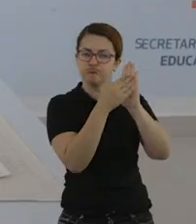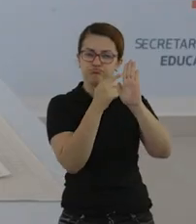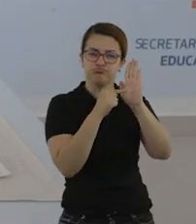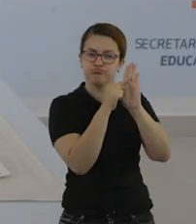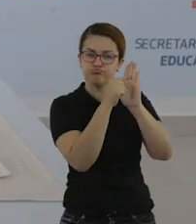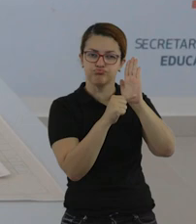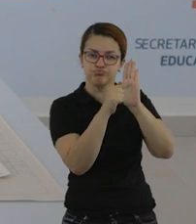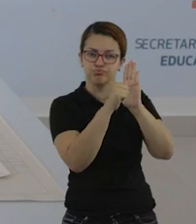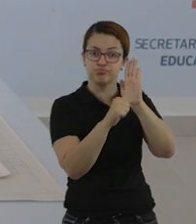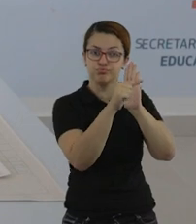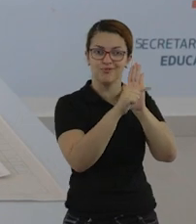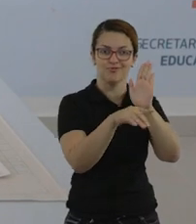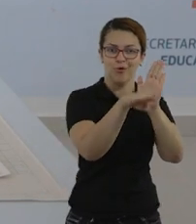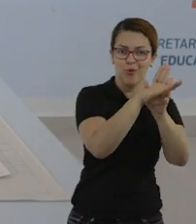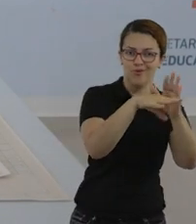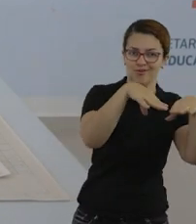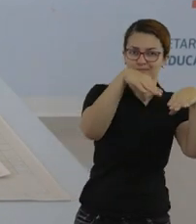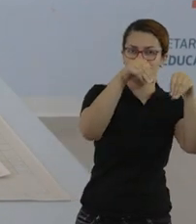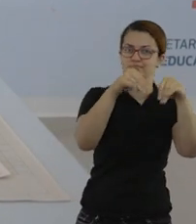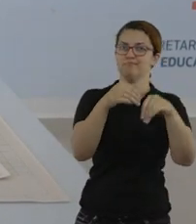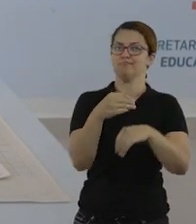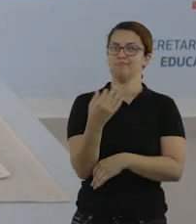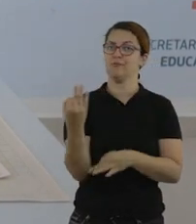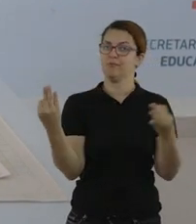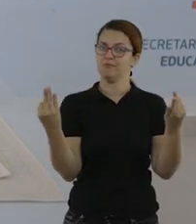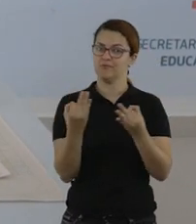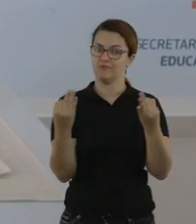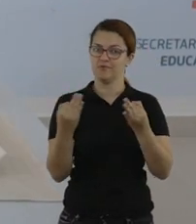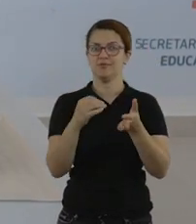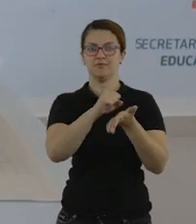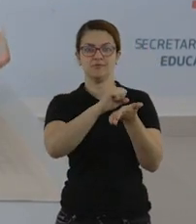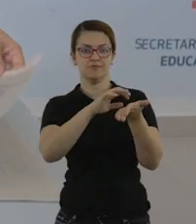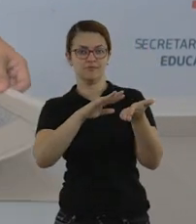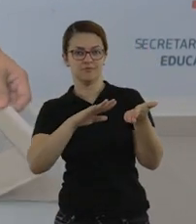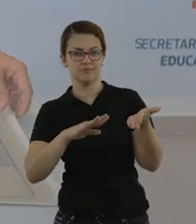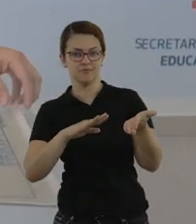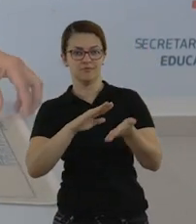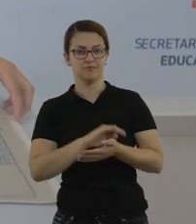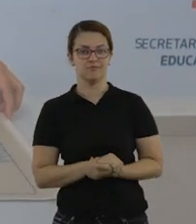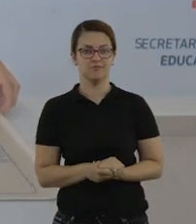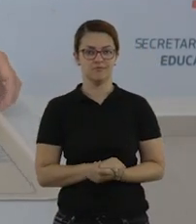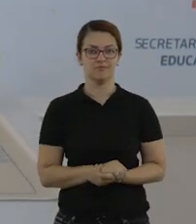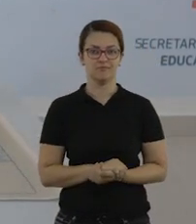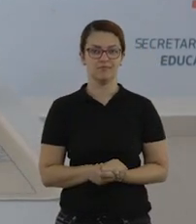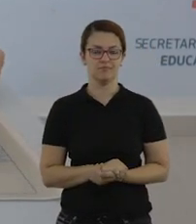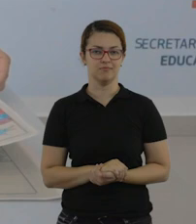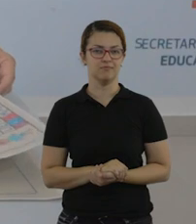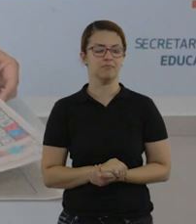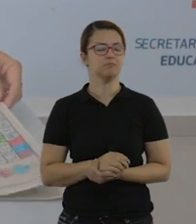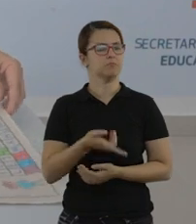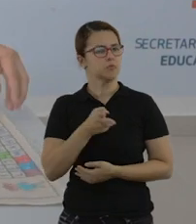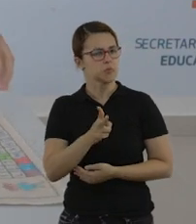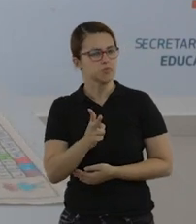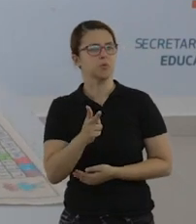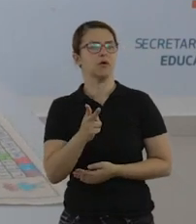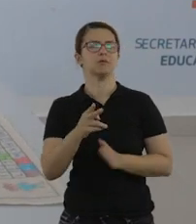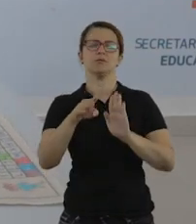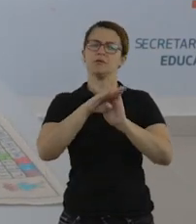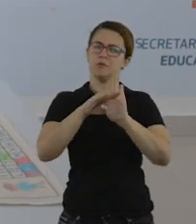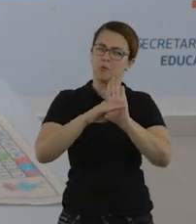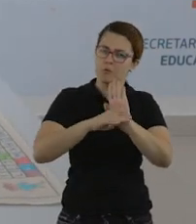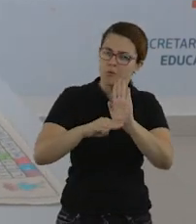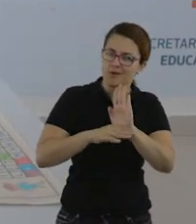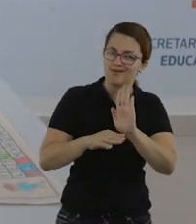numérica. Tá bom? É uma excelente atividade para fixar os números, trabalhar a sequência, diferenciar